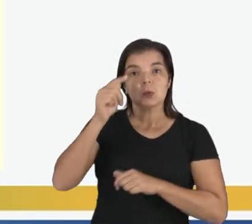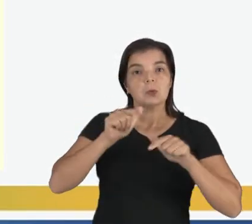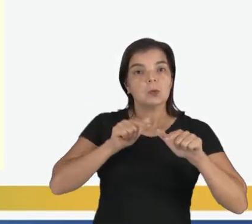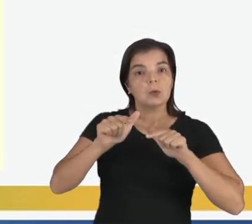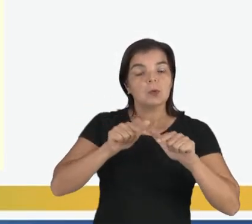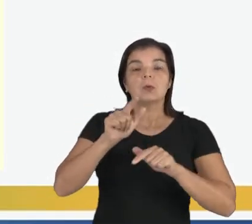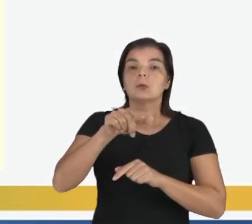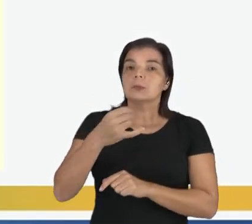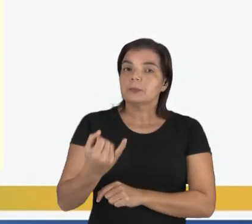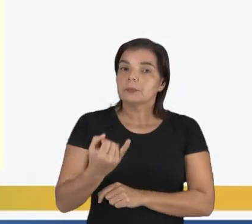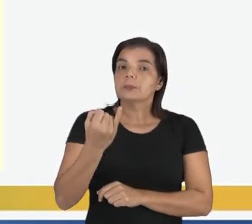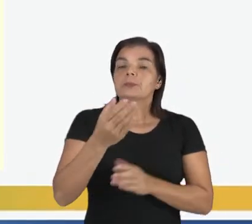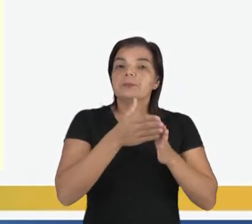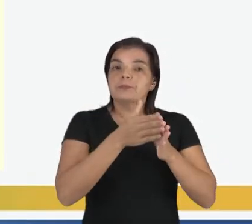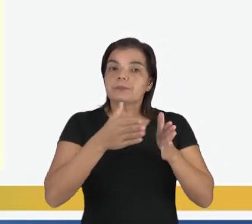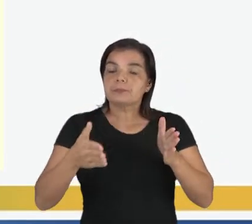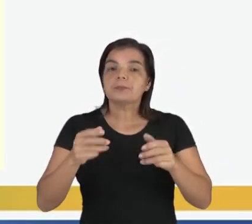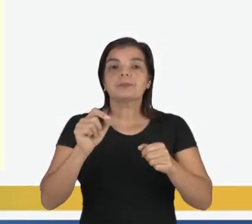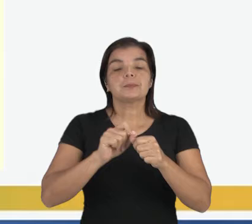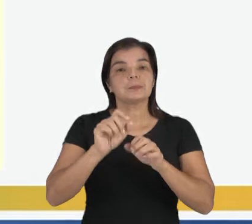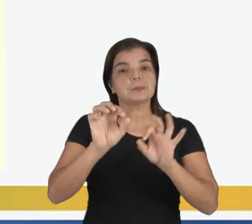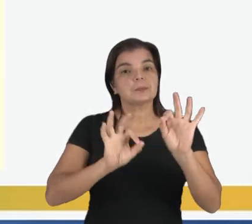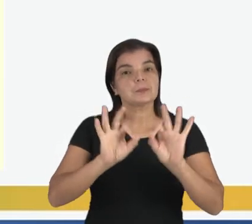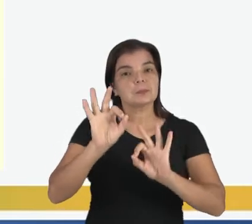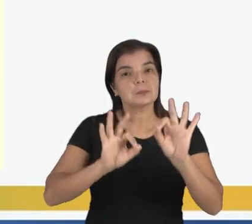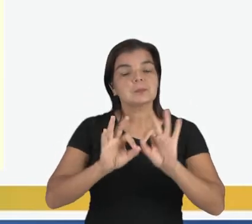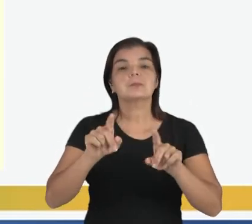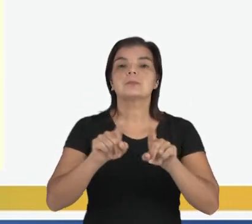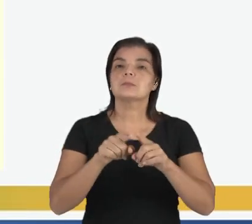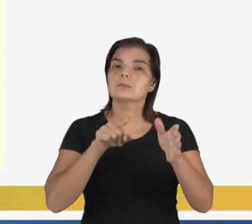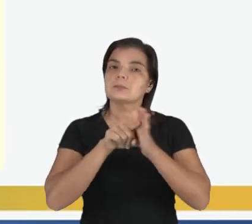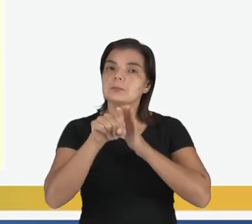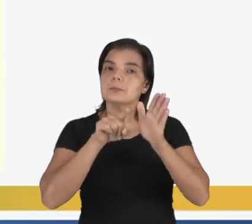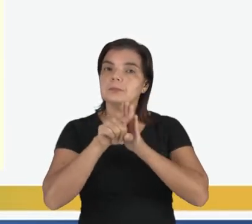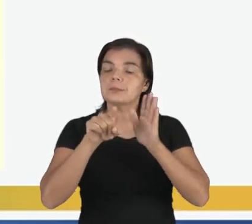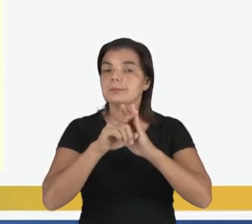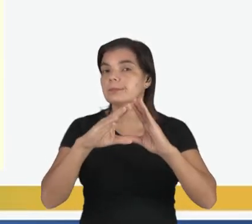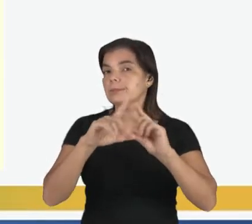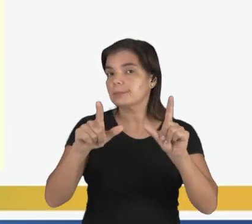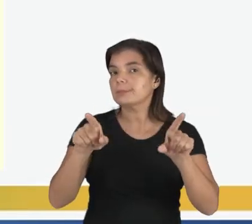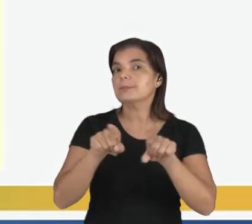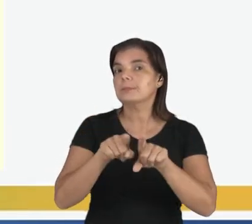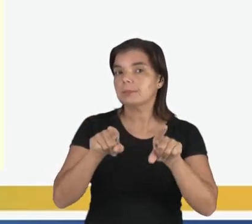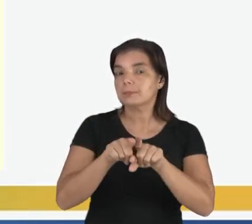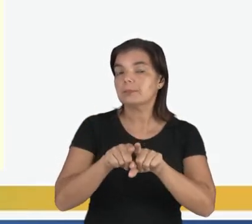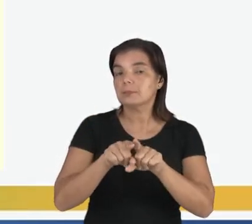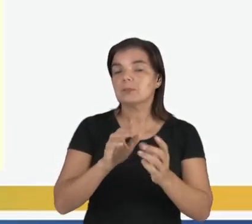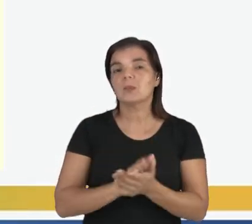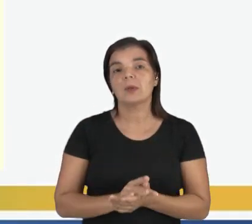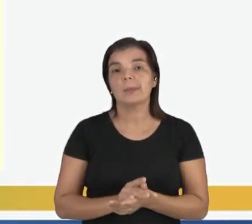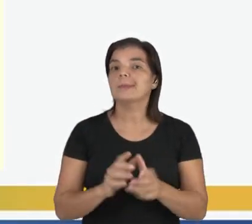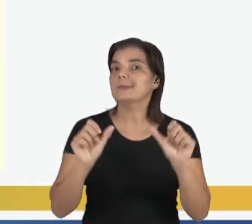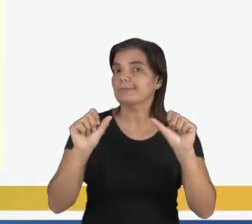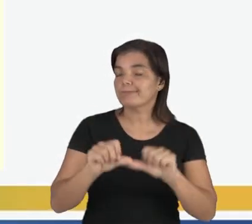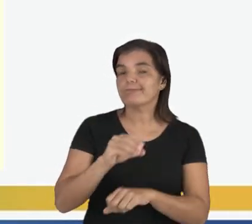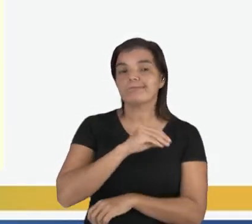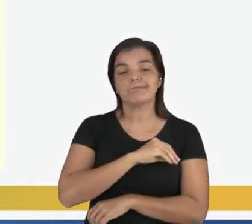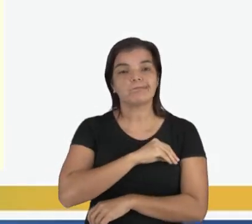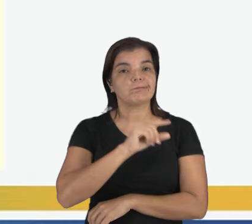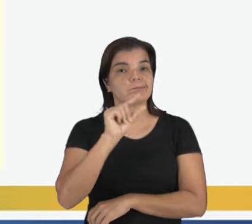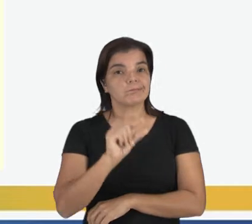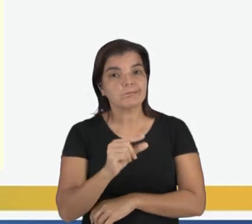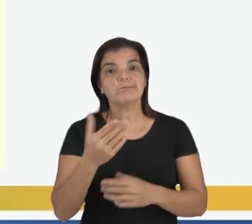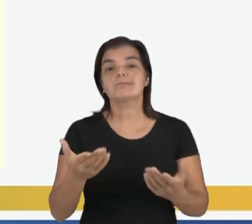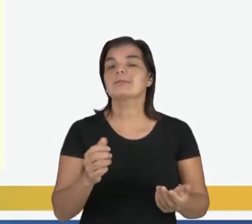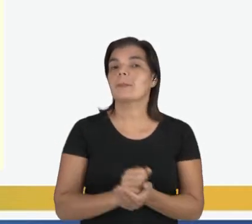muito importantes nesse processo, porque eles vão fazer organizações, vão questionar, e claro, a gente tem um cenário muito desfavorável, né, baixos